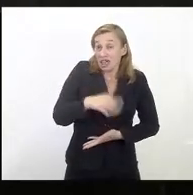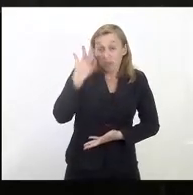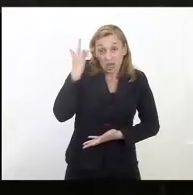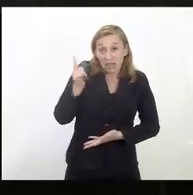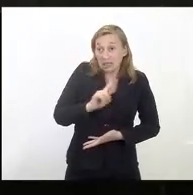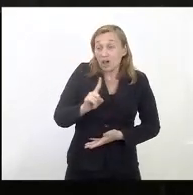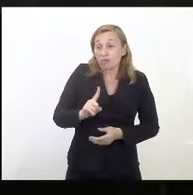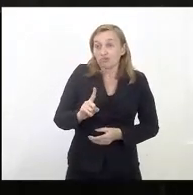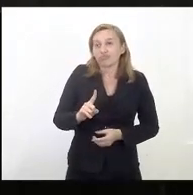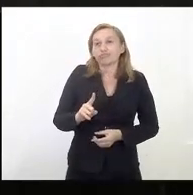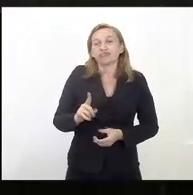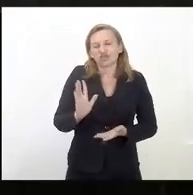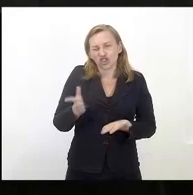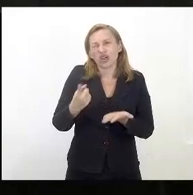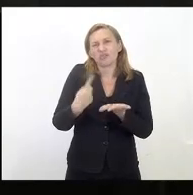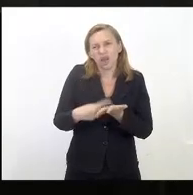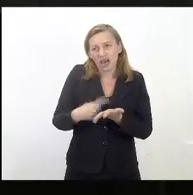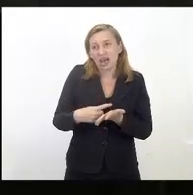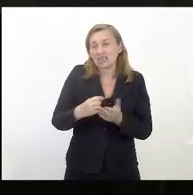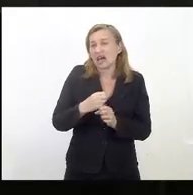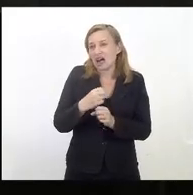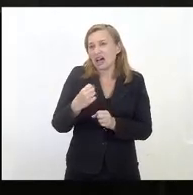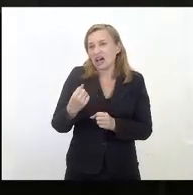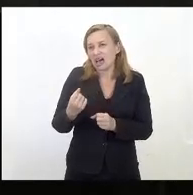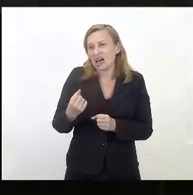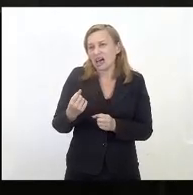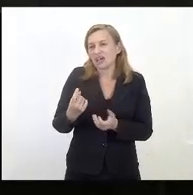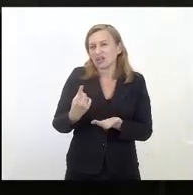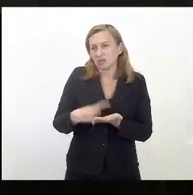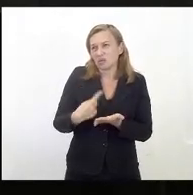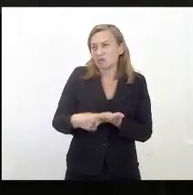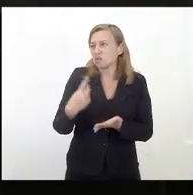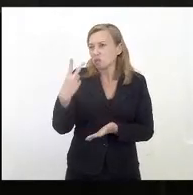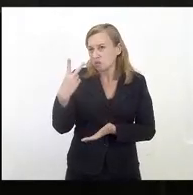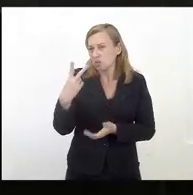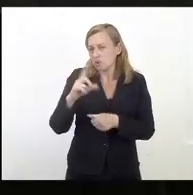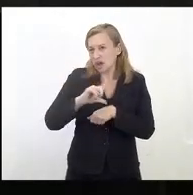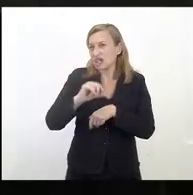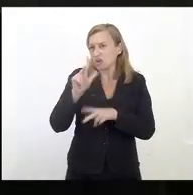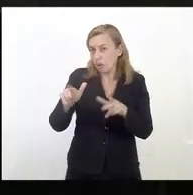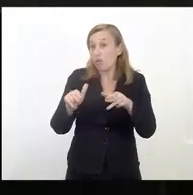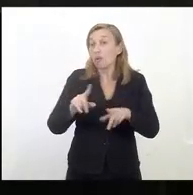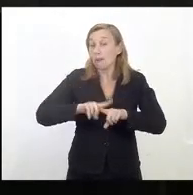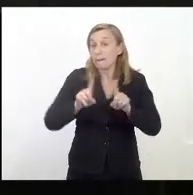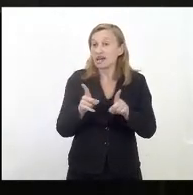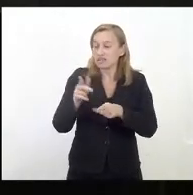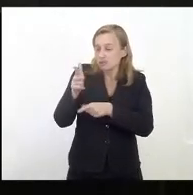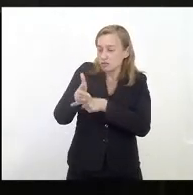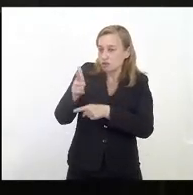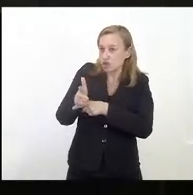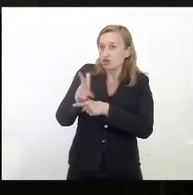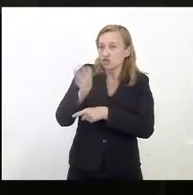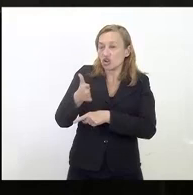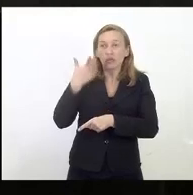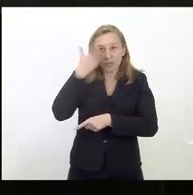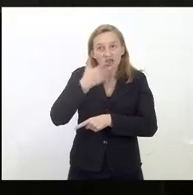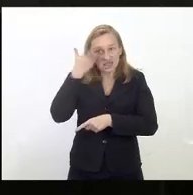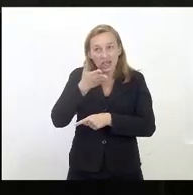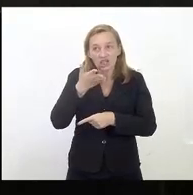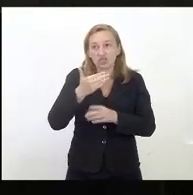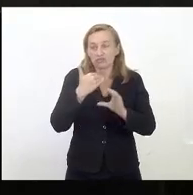uma agenda já marcado há muito tempo duas agendas super costas mesmo horário mas fiz um vídeo com uma mensagem e